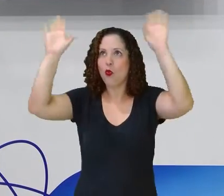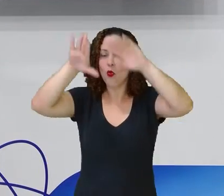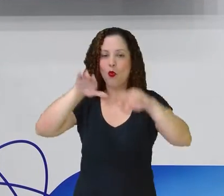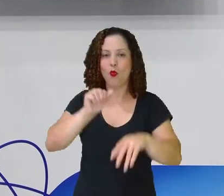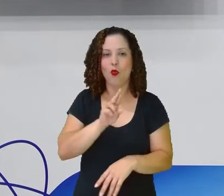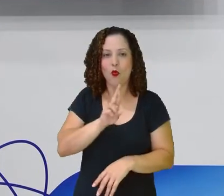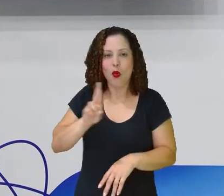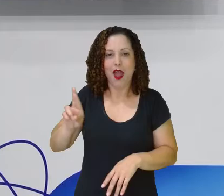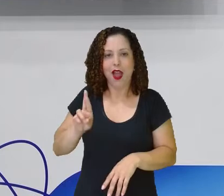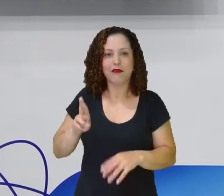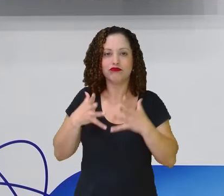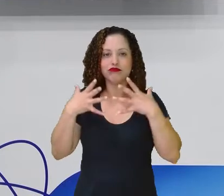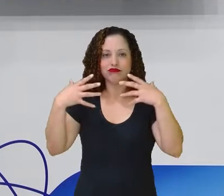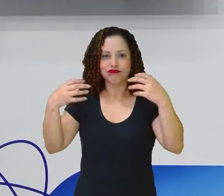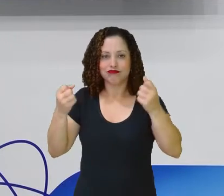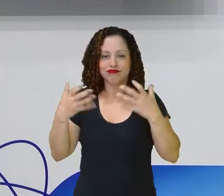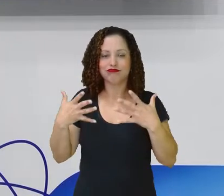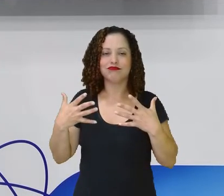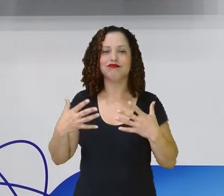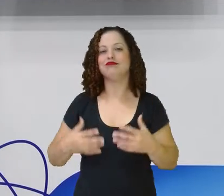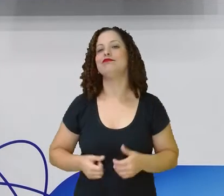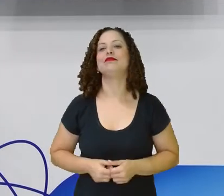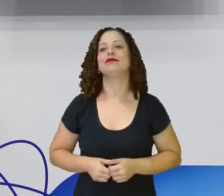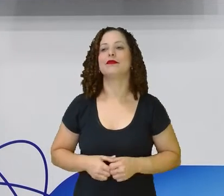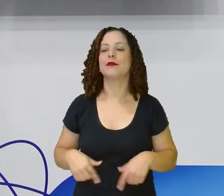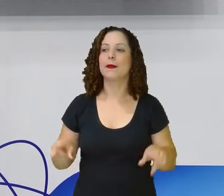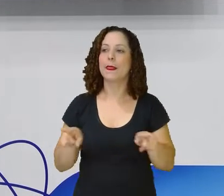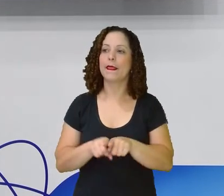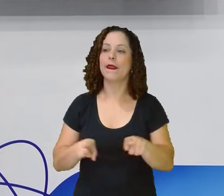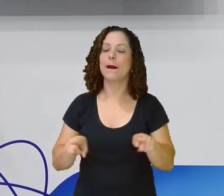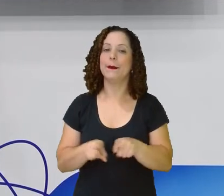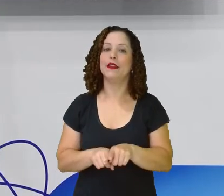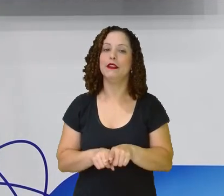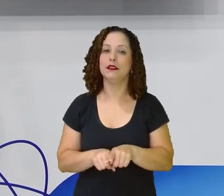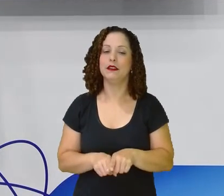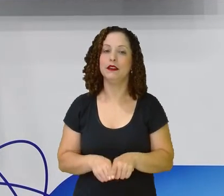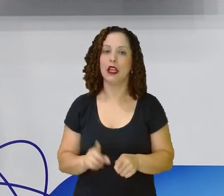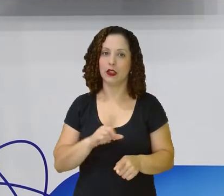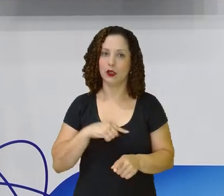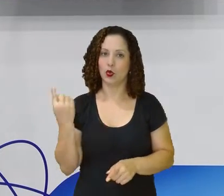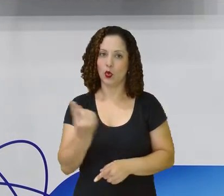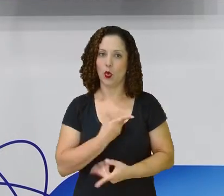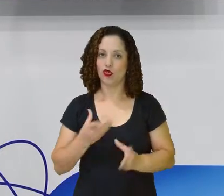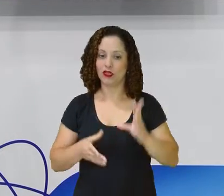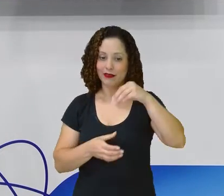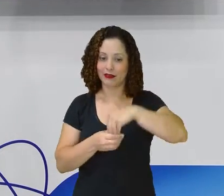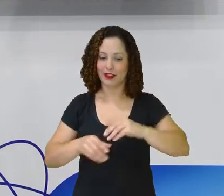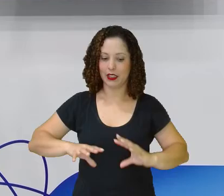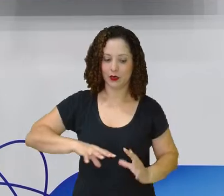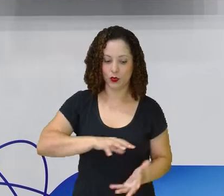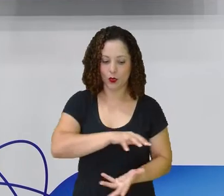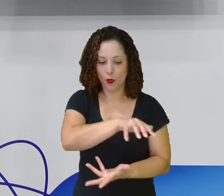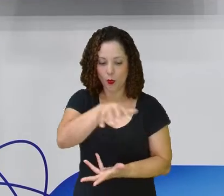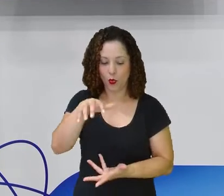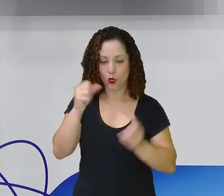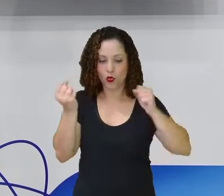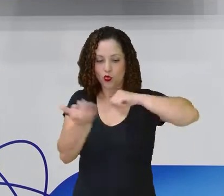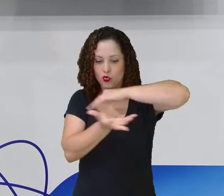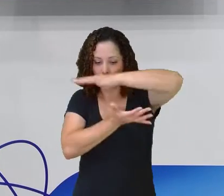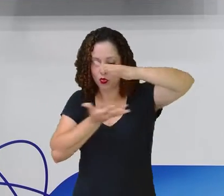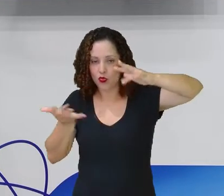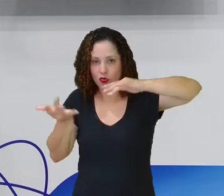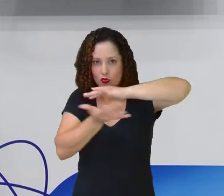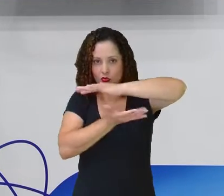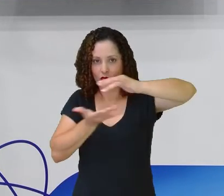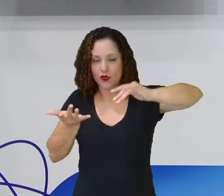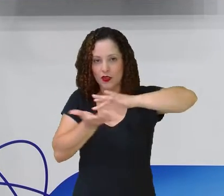ao que está ali ao redor da Terra. E claro, nós estamos num planeta que está dentro de uma Via Láctea e que ele precisa